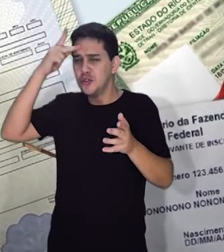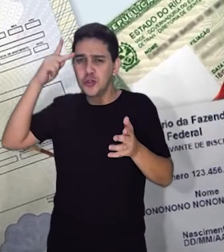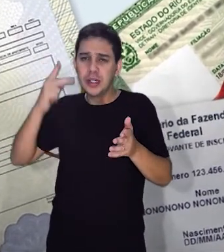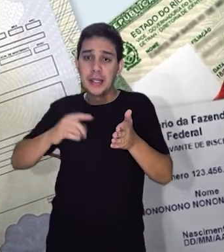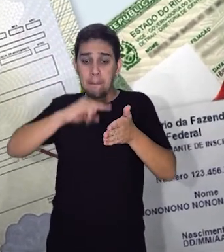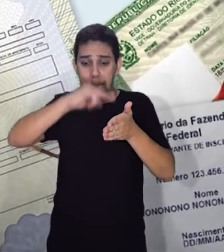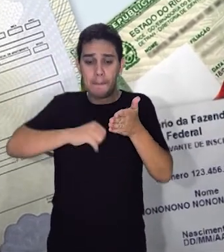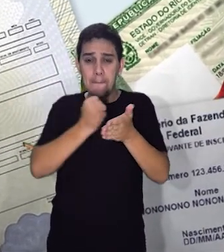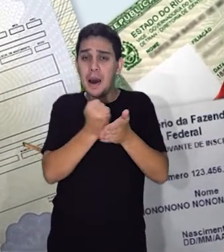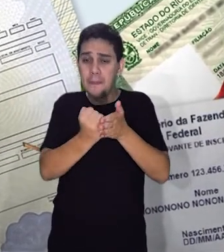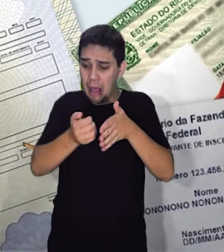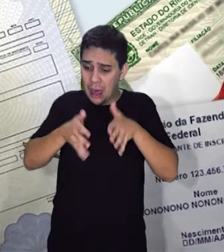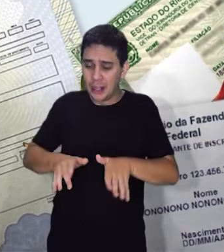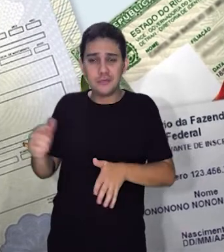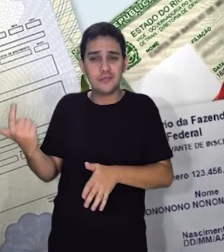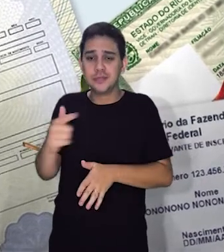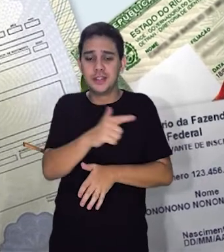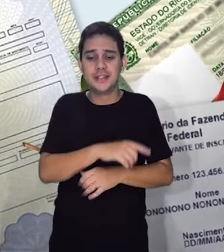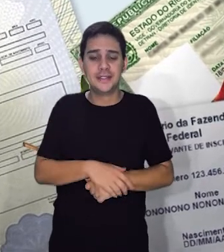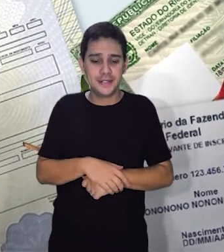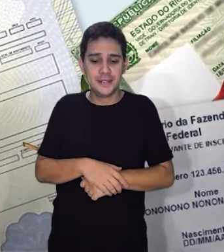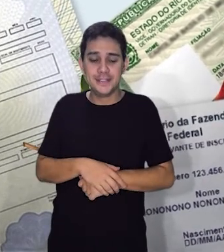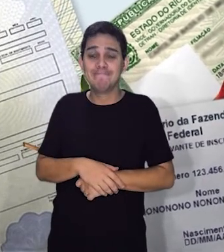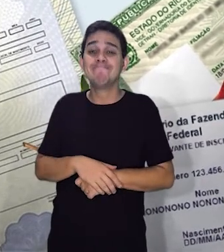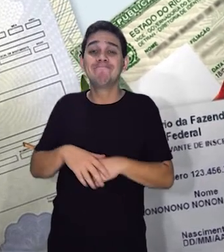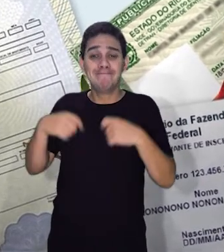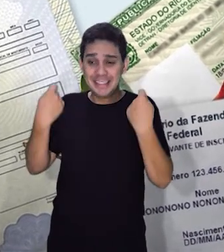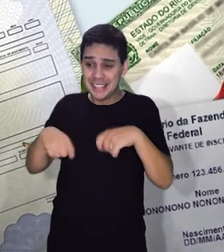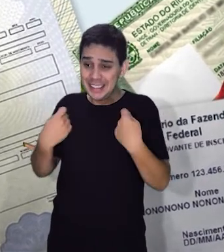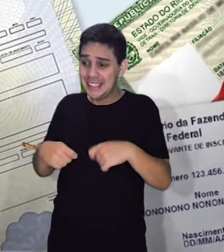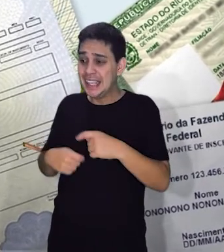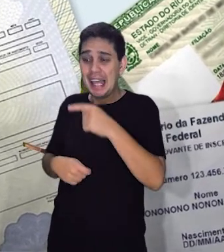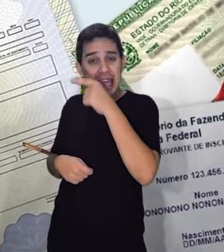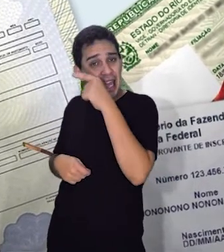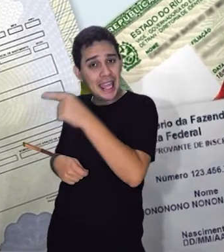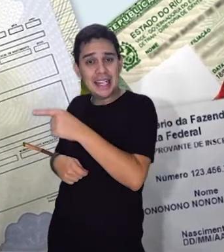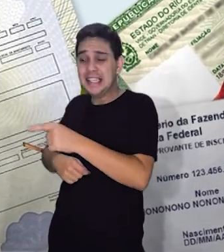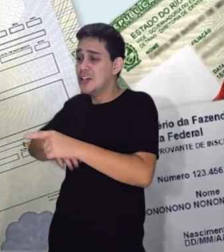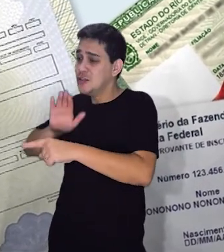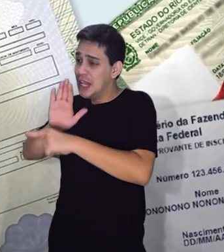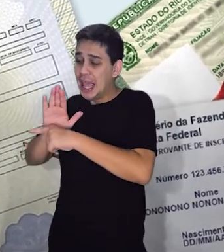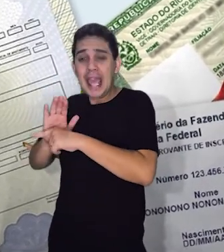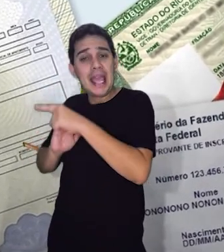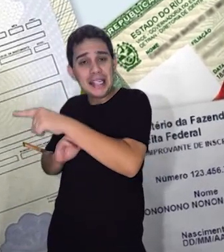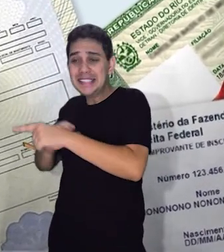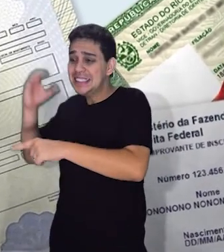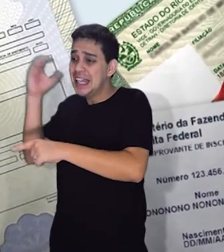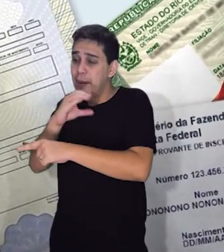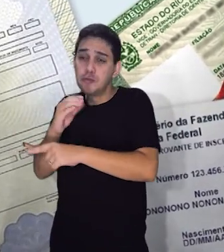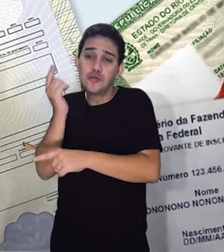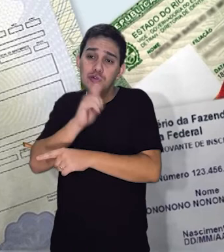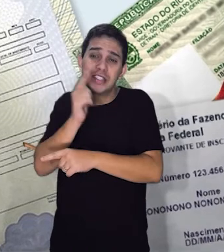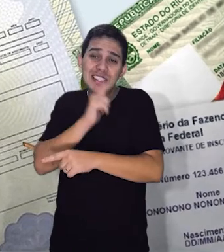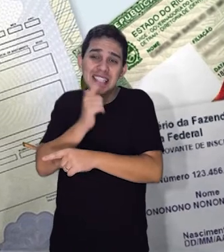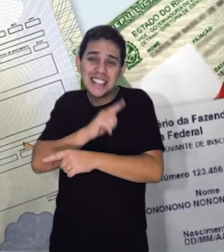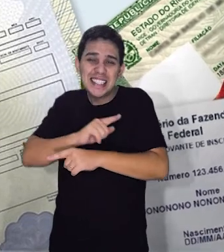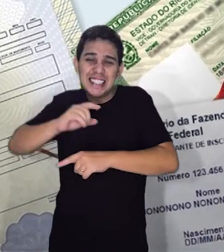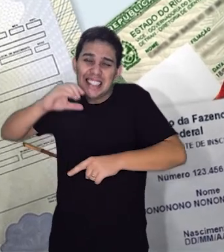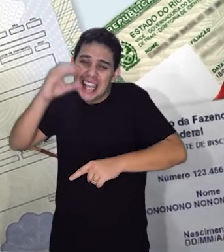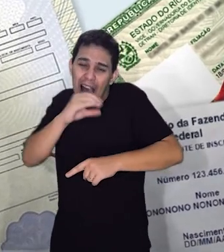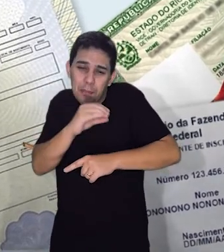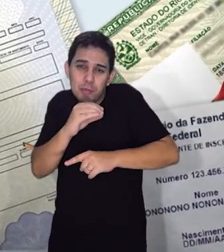básica. A necessidade do rápido acesso desses cidadãos à documentação faz com que a